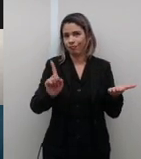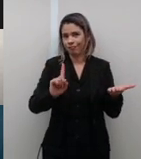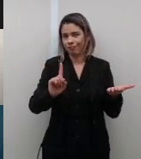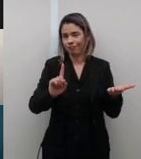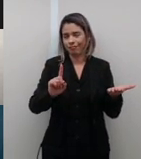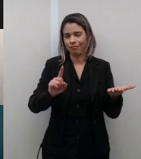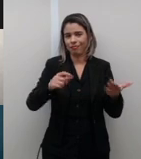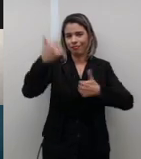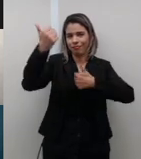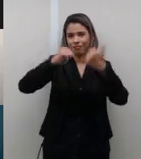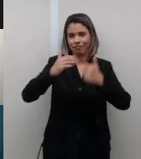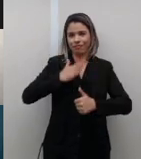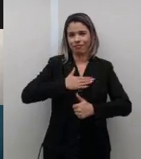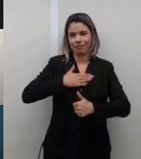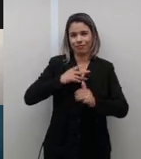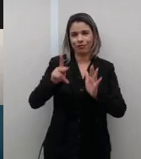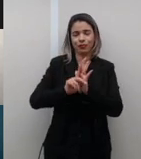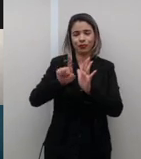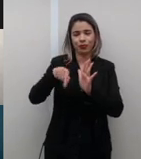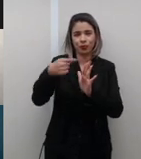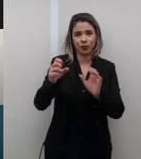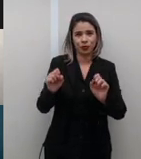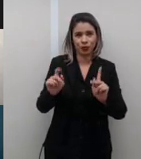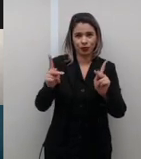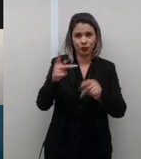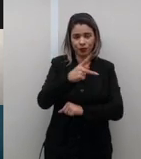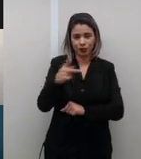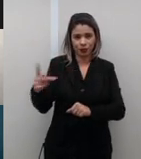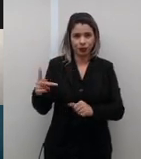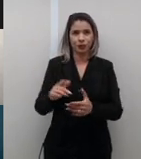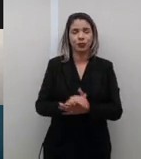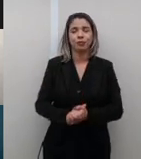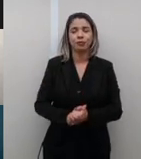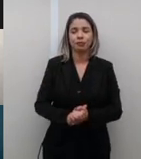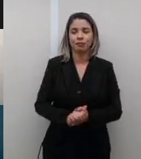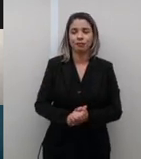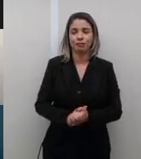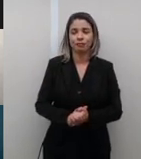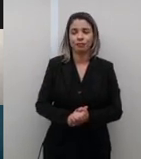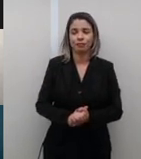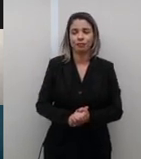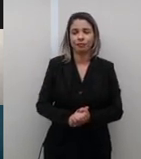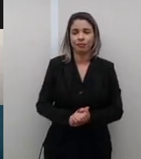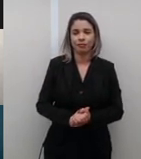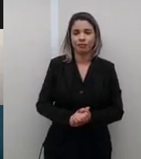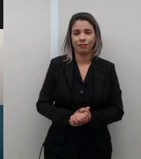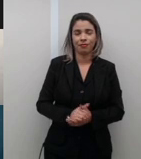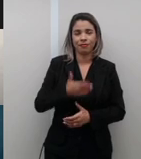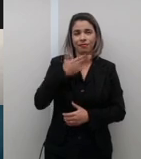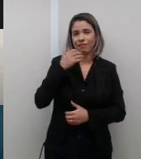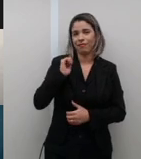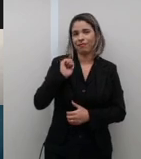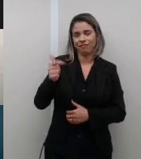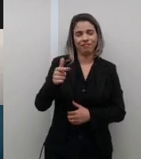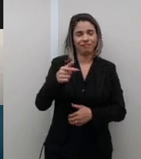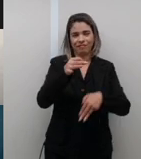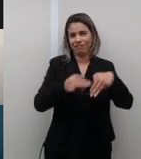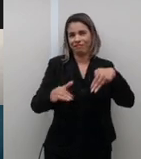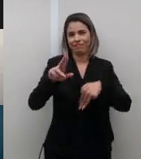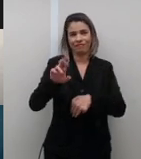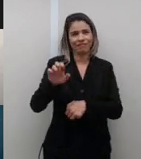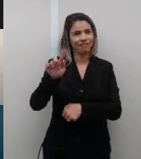Trarei na próxima oportunidade, tá bom, presidente? Não melhor que você, não. Tá, muito obrigado. Pois não, ministro. Melhor análise, não.